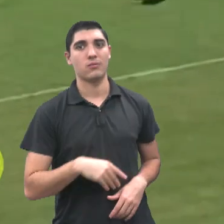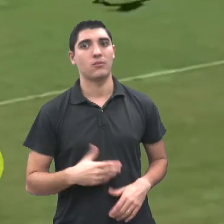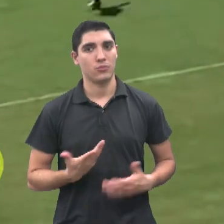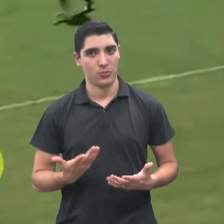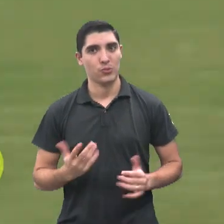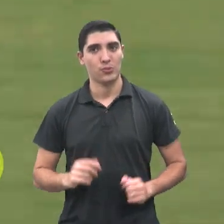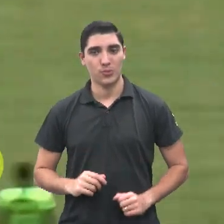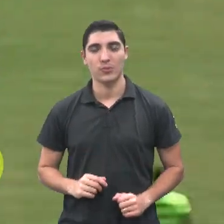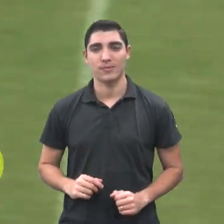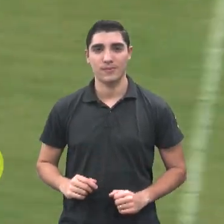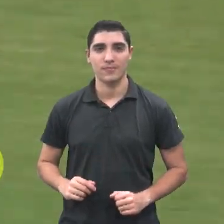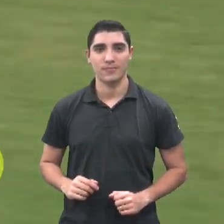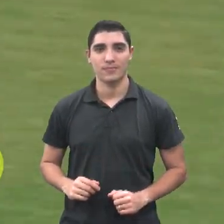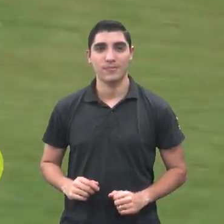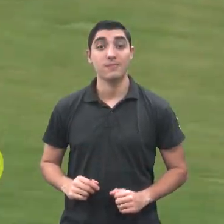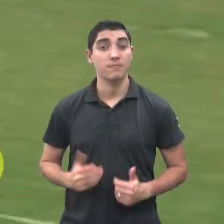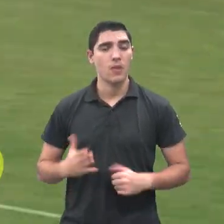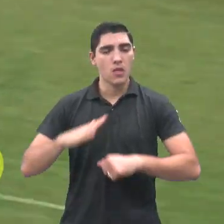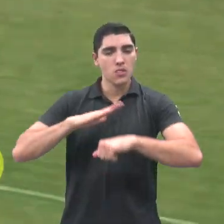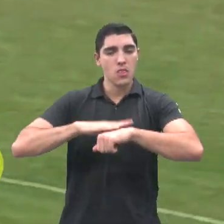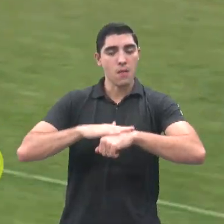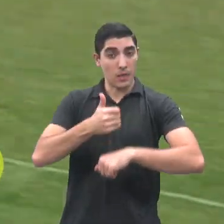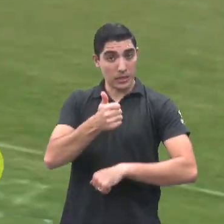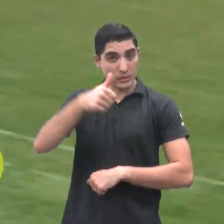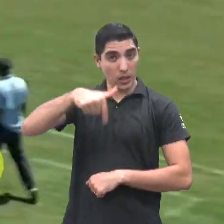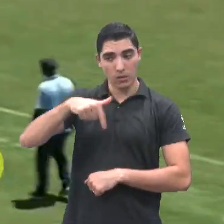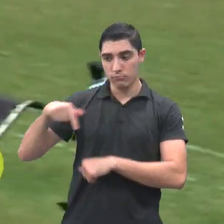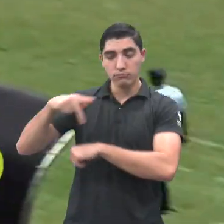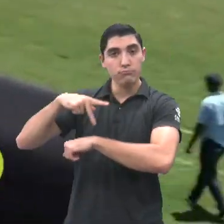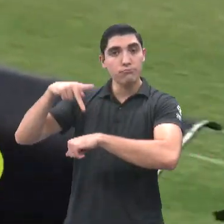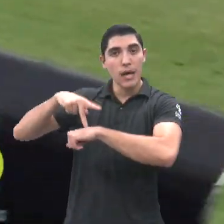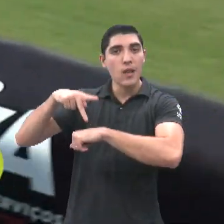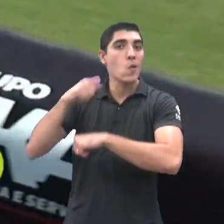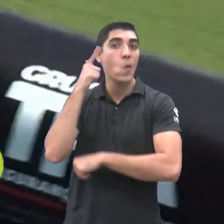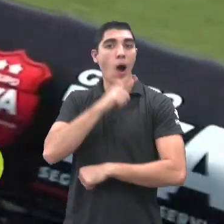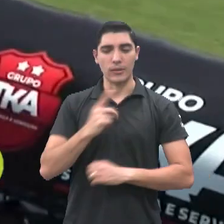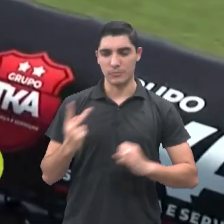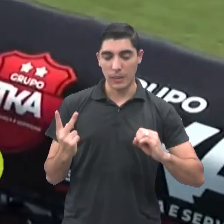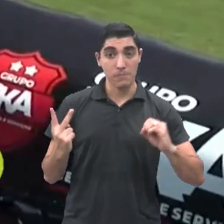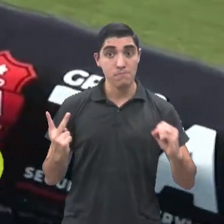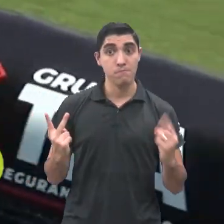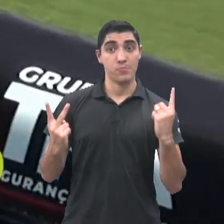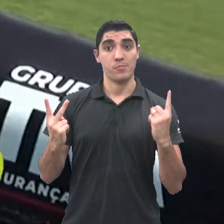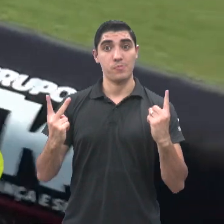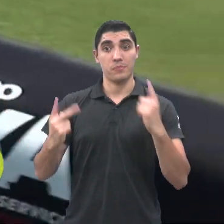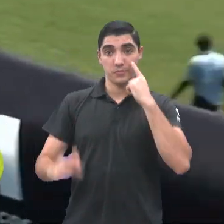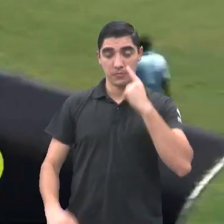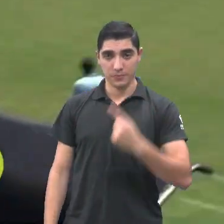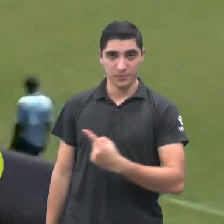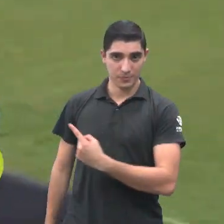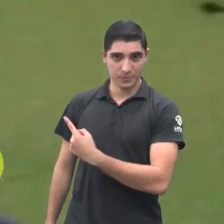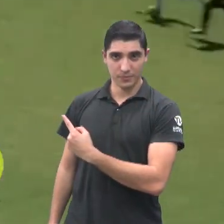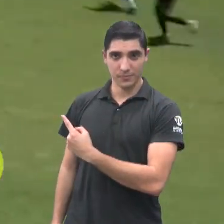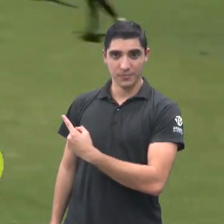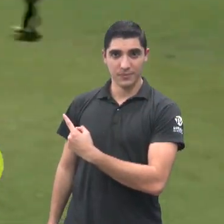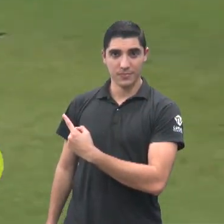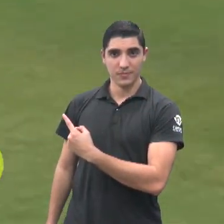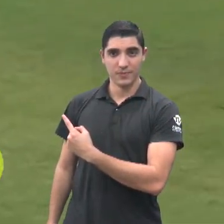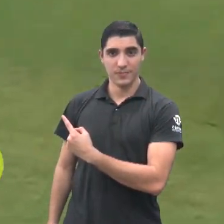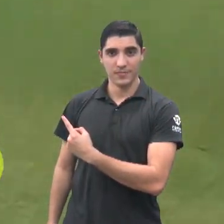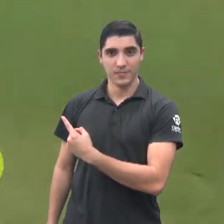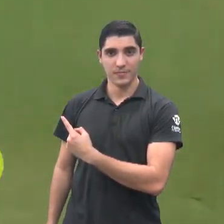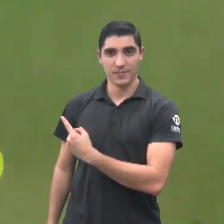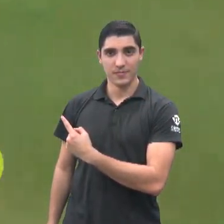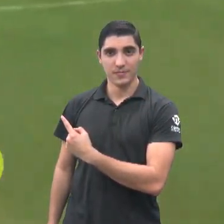joseense. Aos 17, o Penapolense descontou. Boa jogada pela esquerda do Gabriel Aires, que saiu da marcação e fez